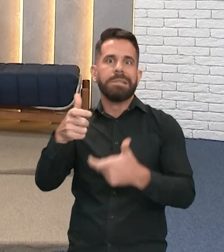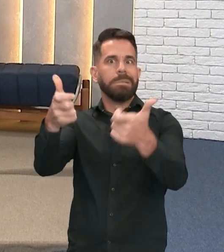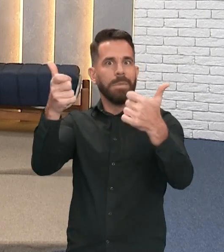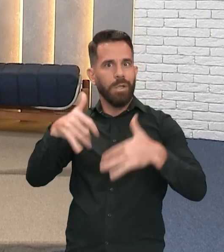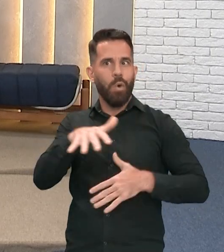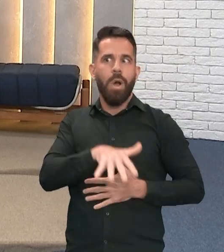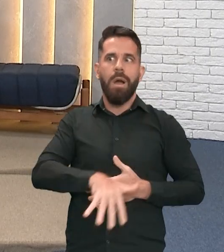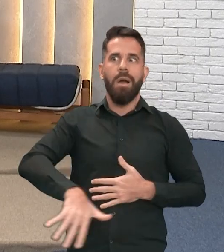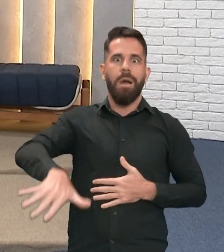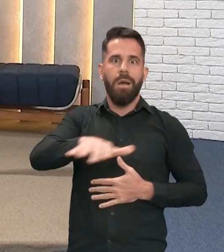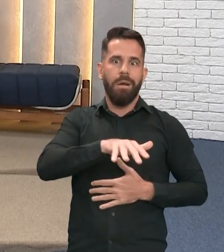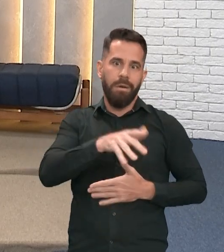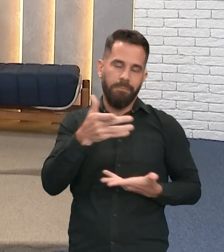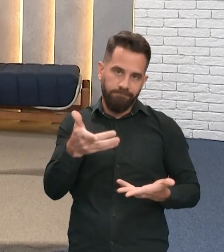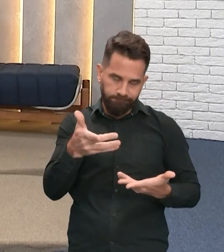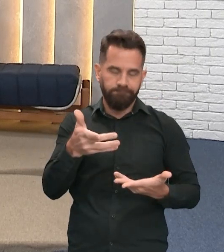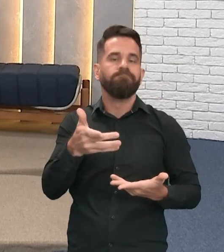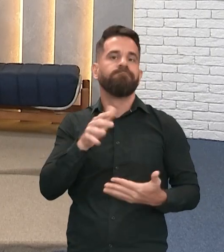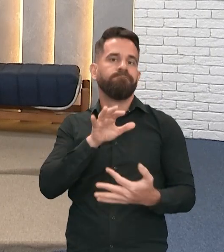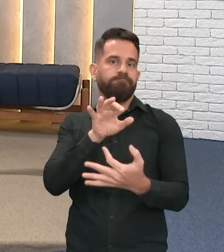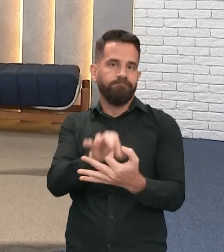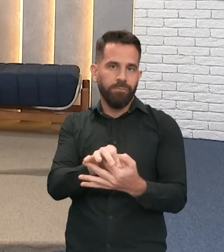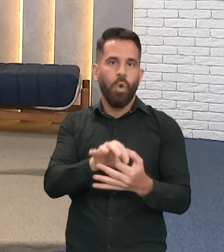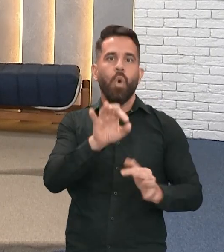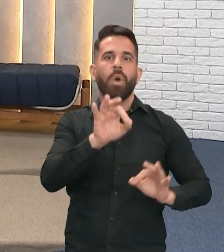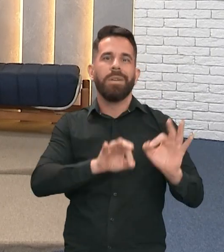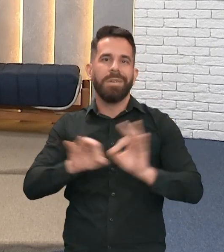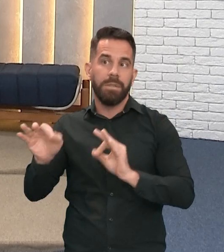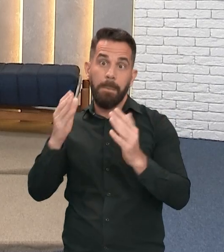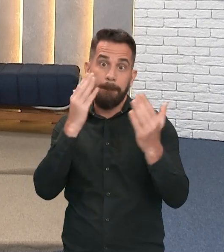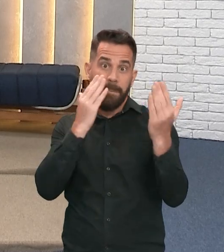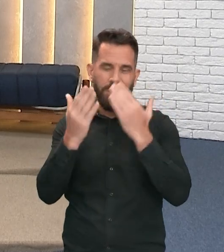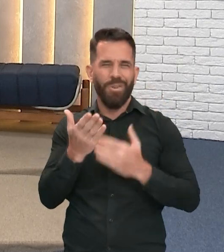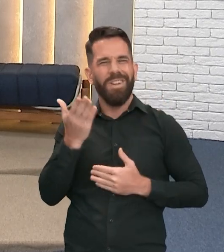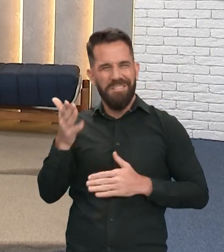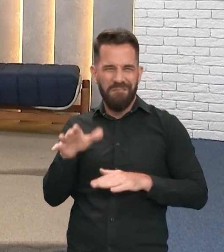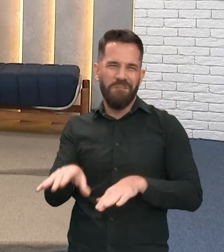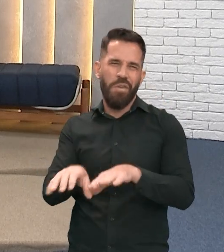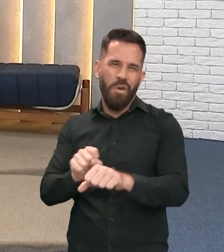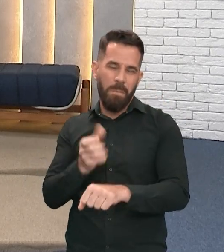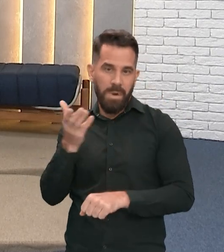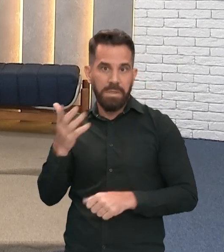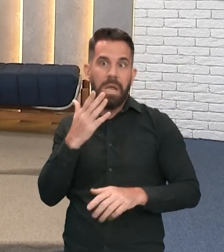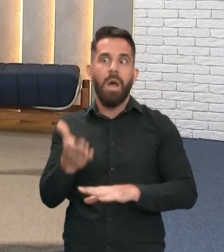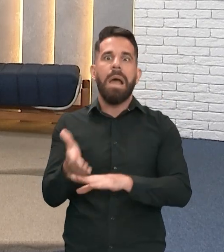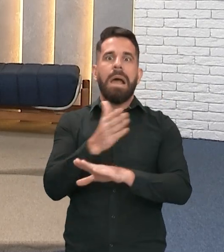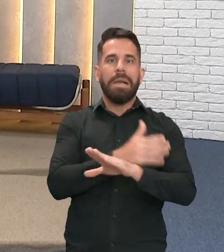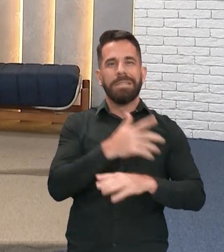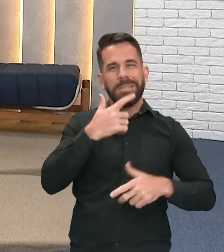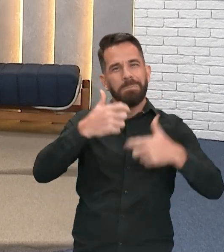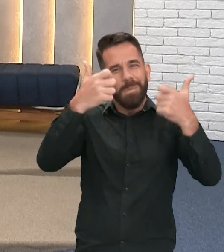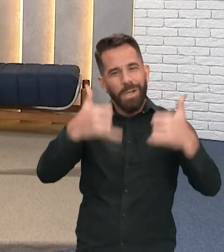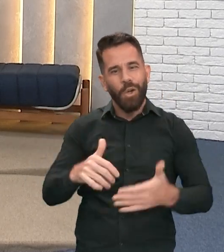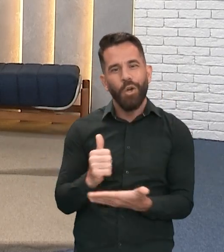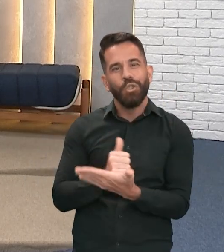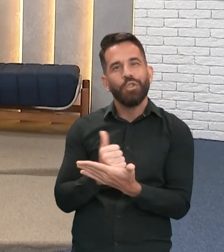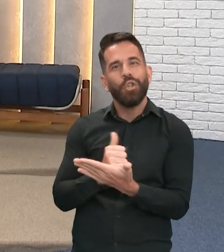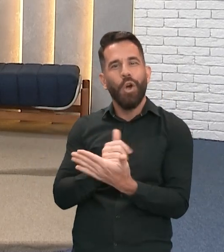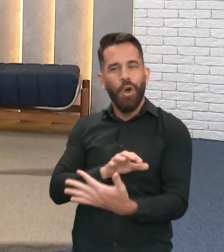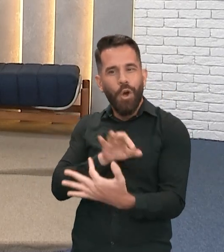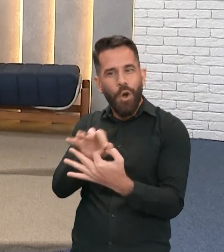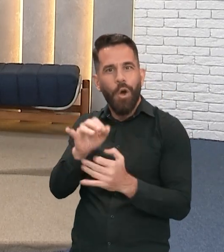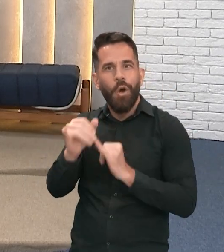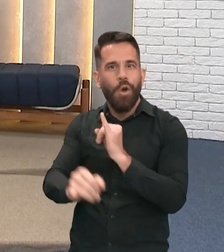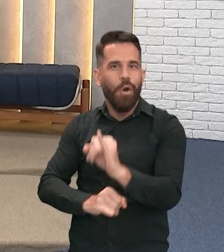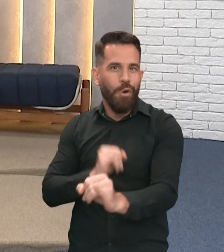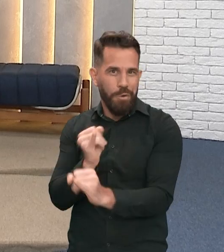O William, como eu disse para vocês, é psicólogo organizacional. A gente estava falando então aqui sobre jogos digitais e o quanto eles estimulam.